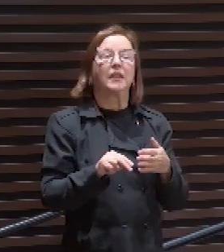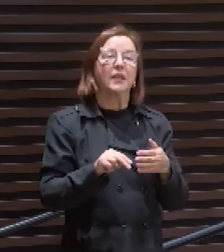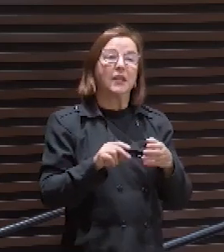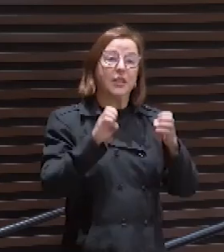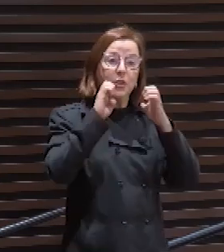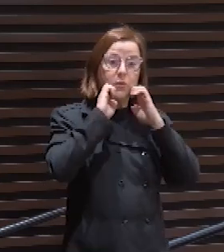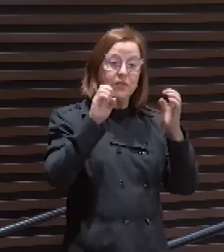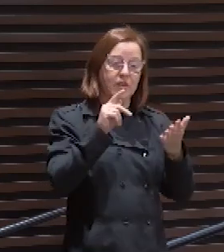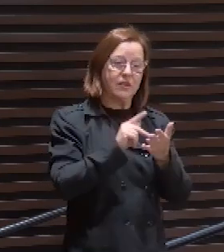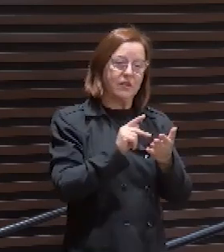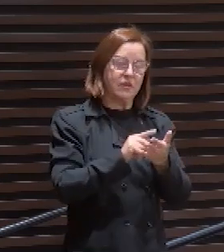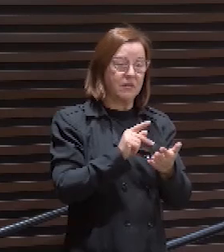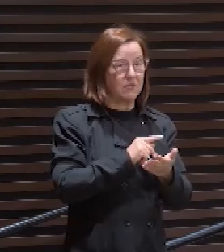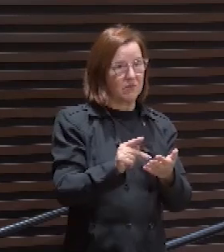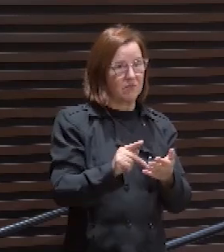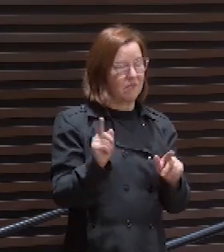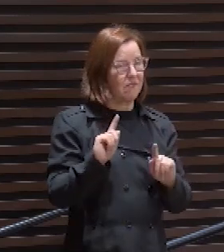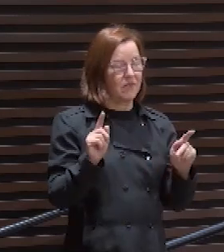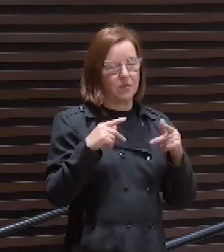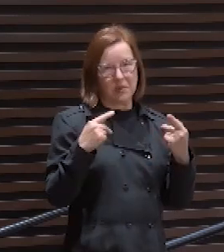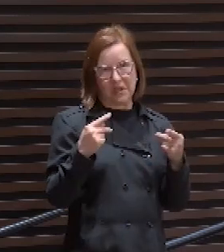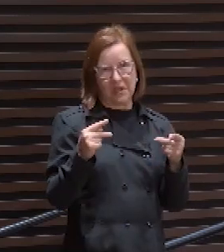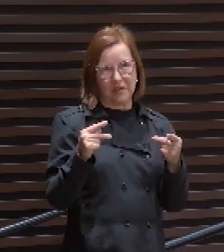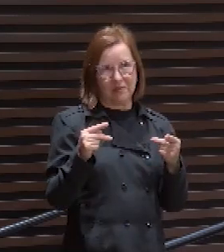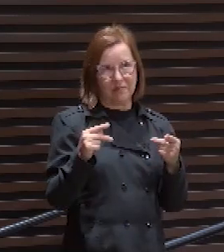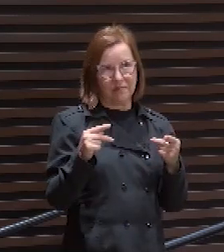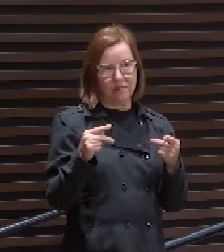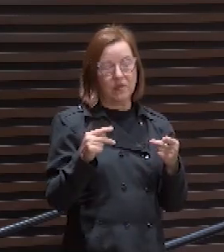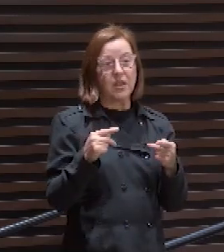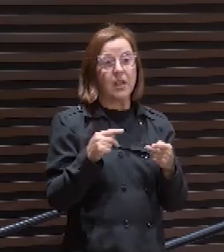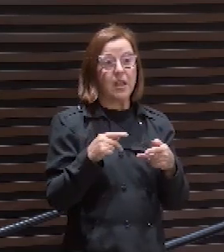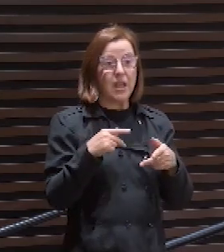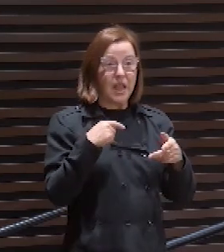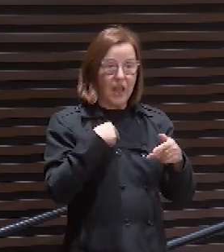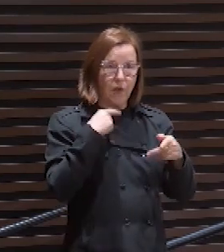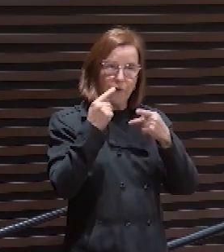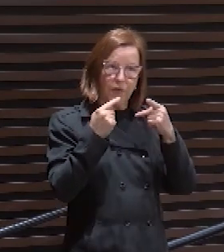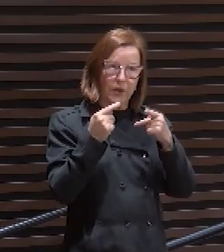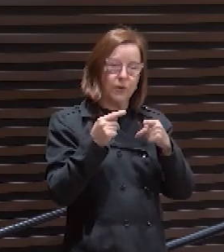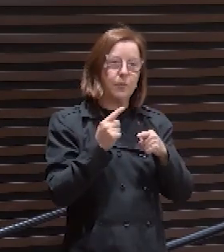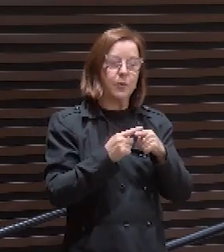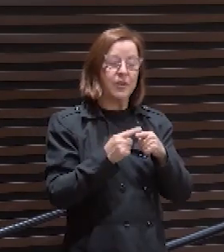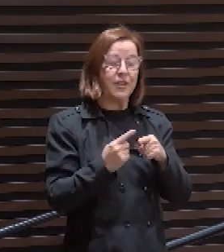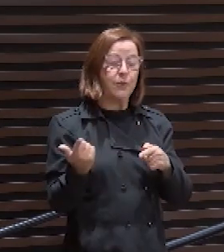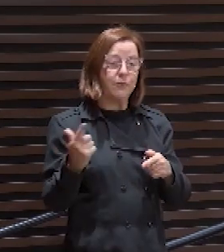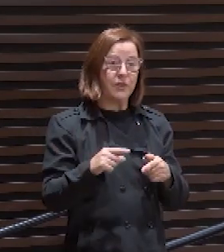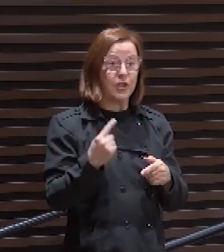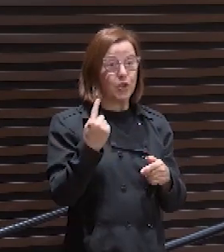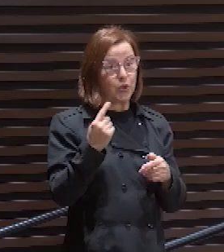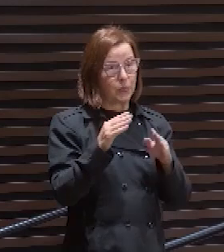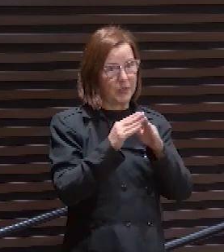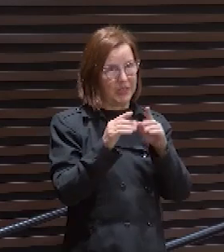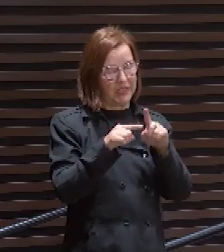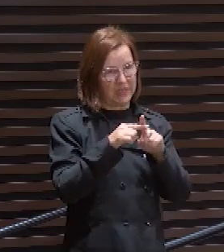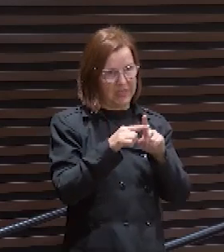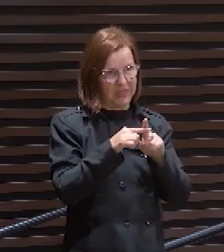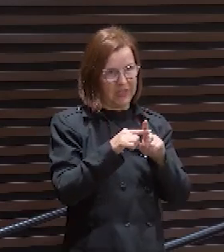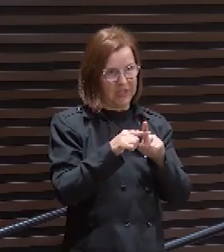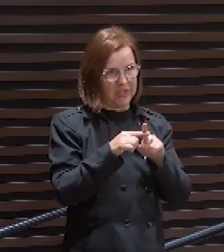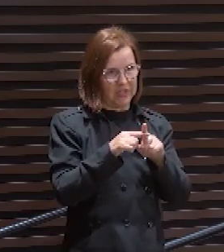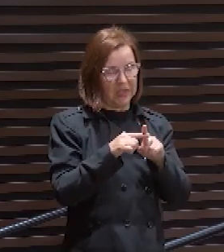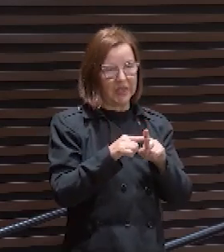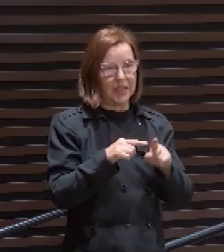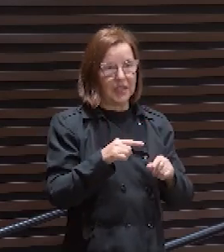sua pureza, não é pregado. Eu falo isso porque eu vim de uma dessas igrejas, onde eu fui ensinado desde quando